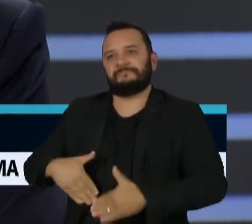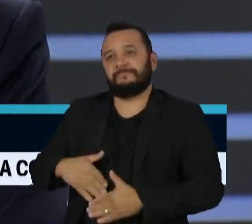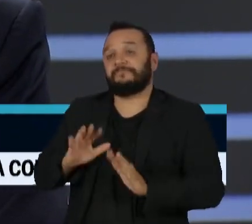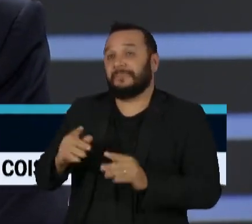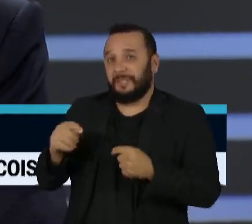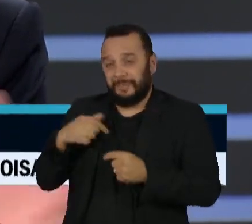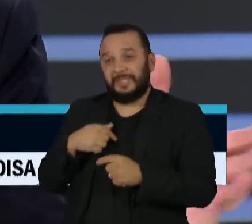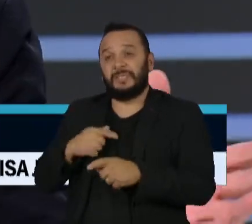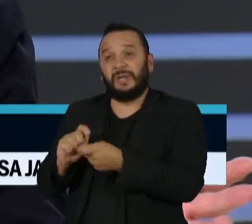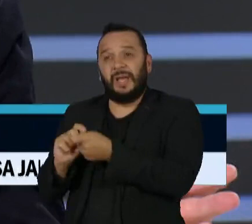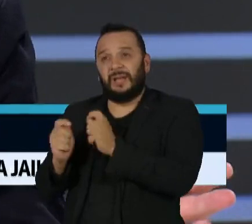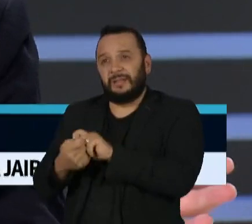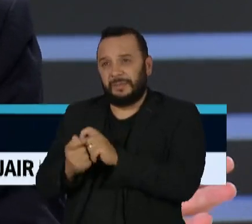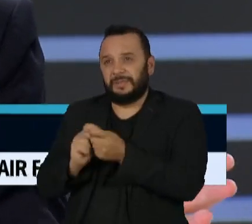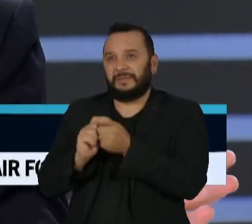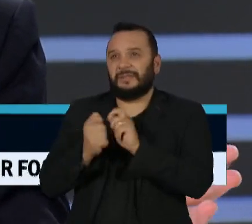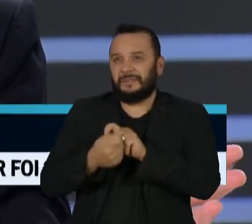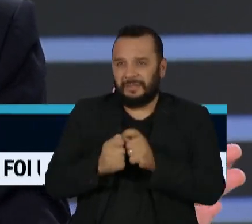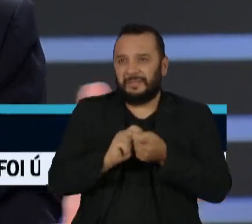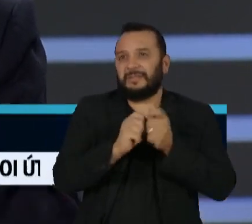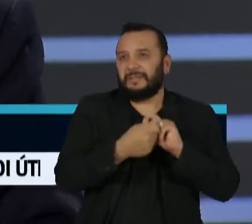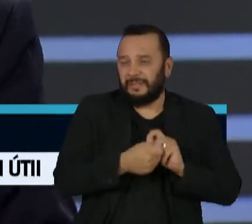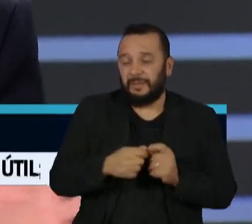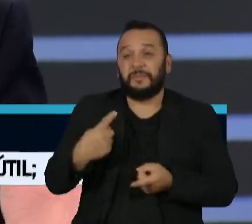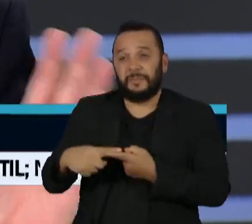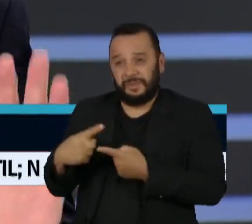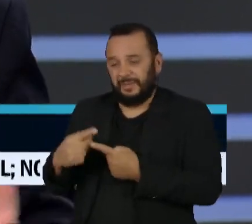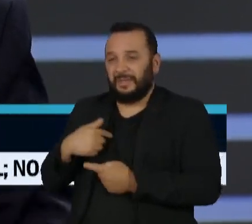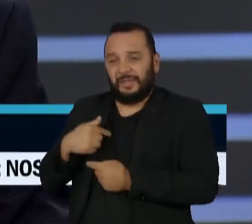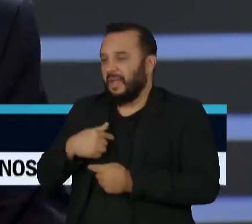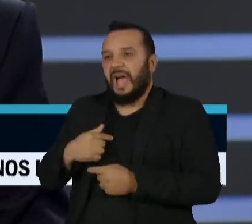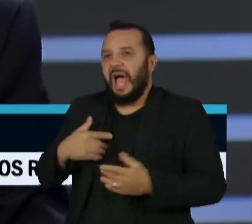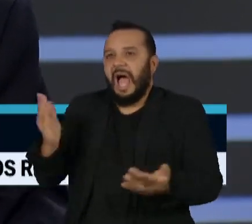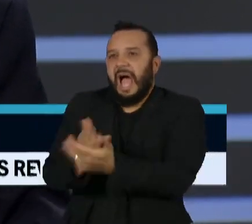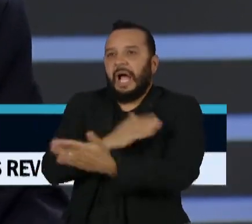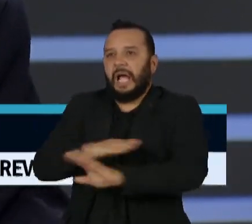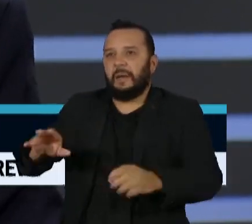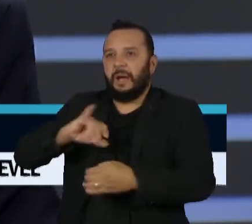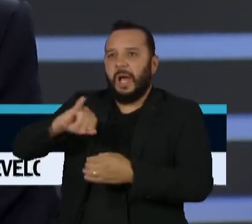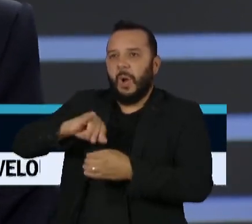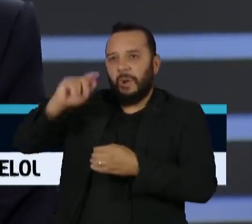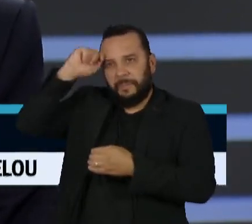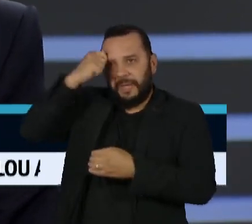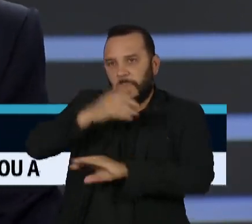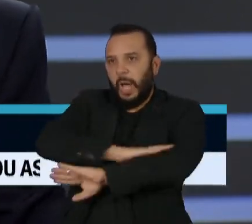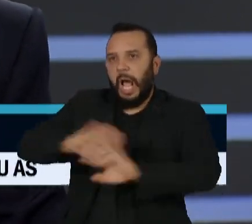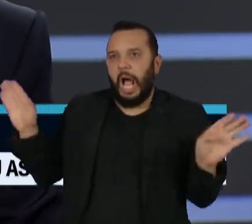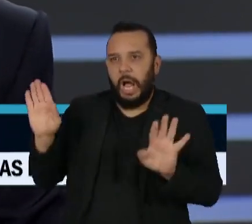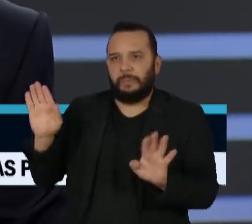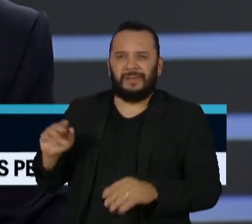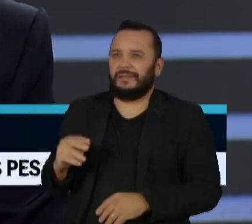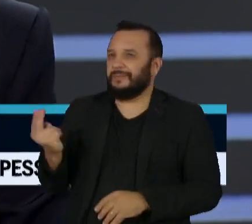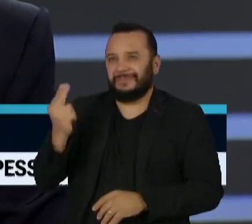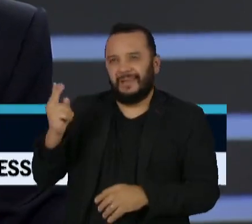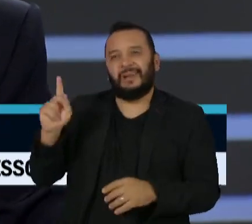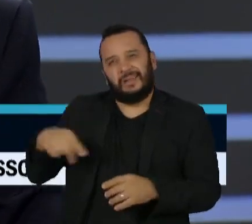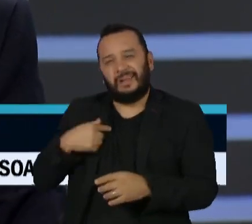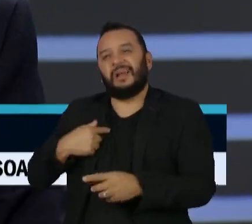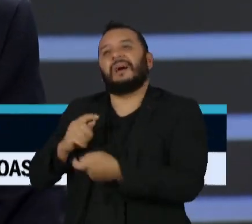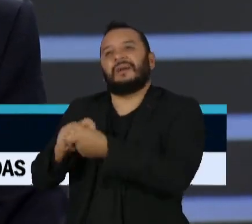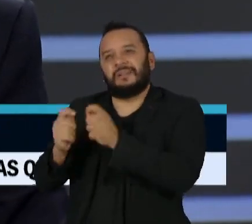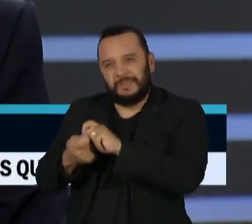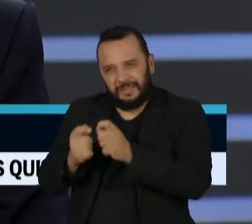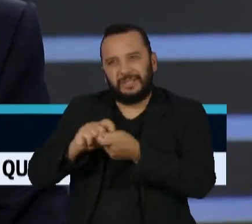transição porque você também não abre mão do da energia fóssil assim fala não quero mais não brinco mais não dá você vai ter que fazer essa transição